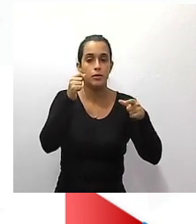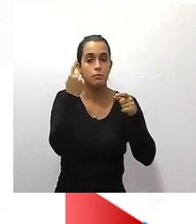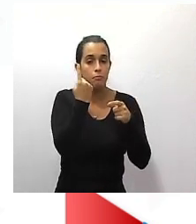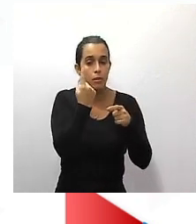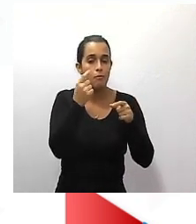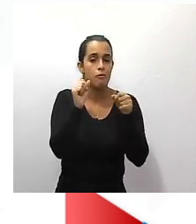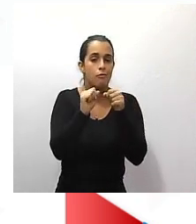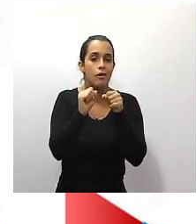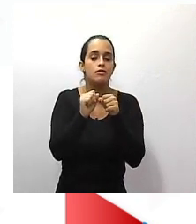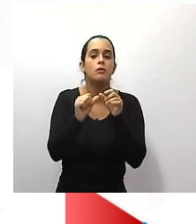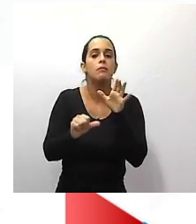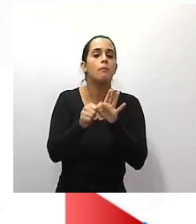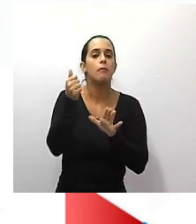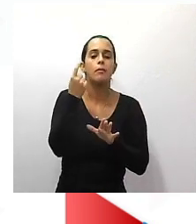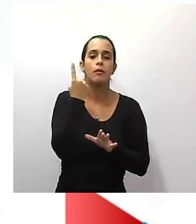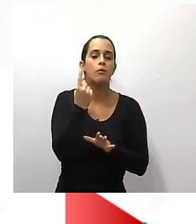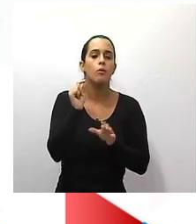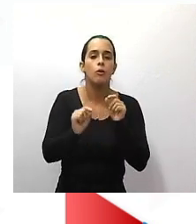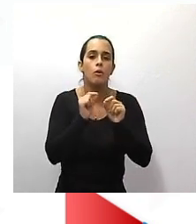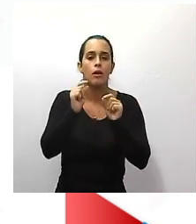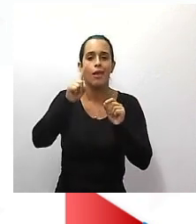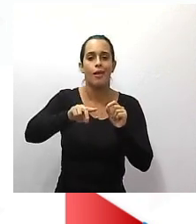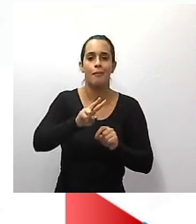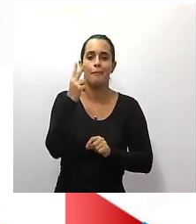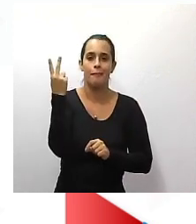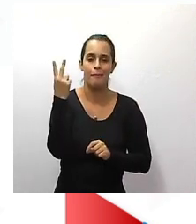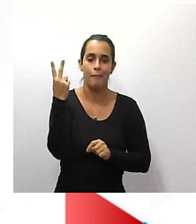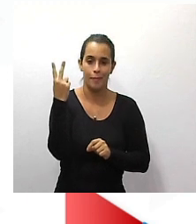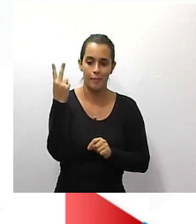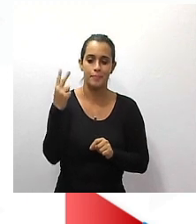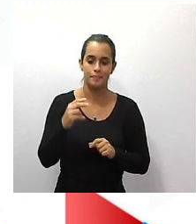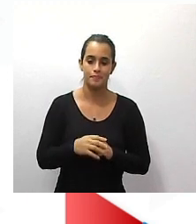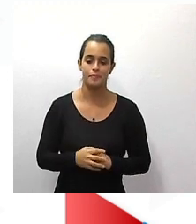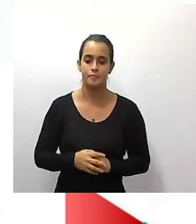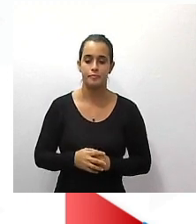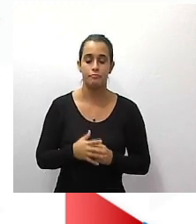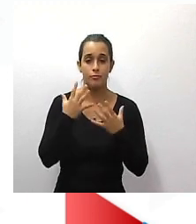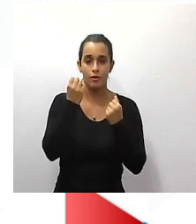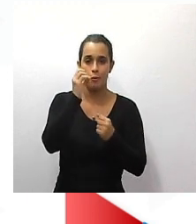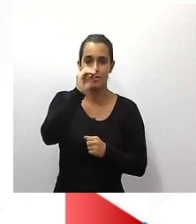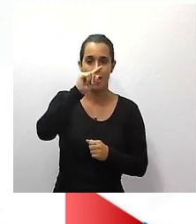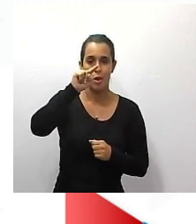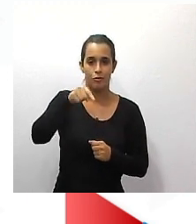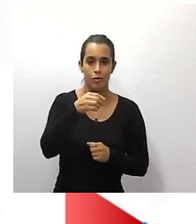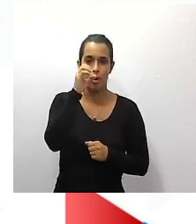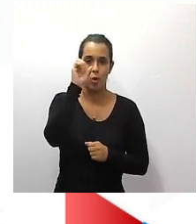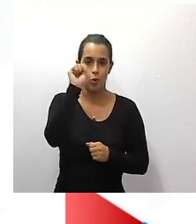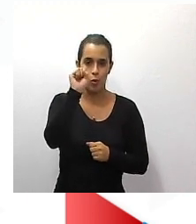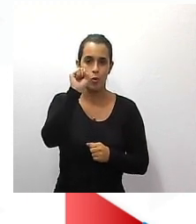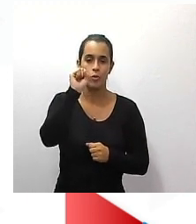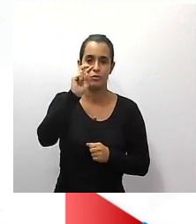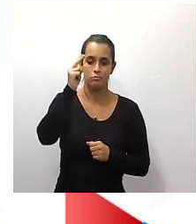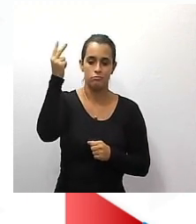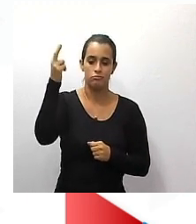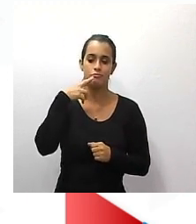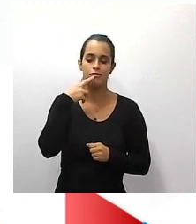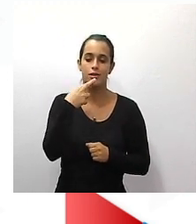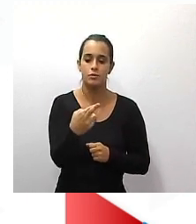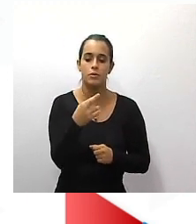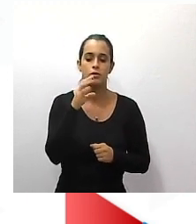8 centímetros de altura, sabendo que esse leite, ao ser colocado nessa caneca que tem 8 centímetros de altura, pode concluir